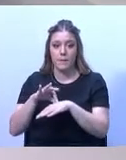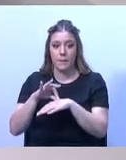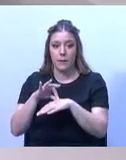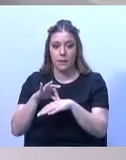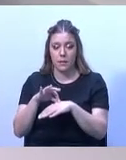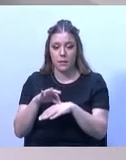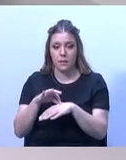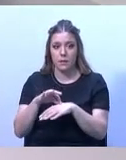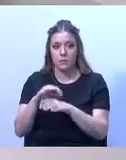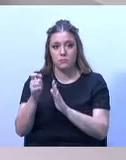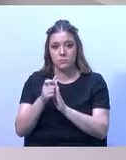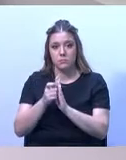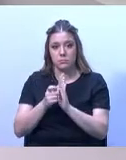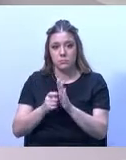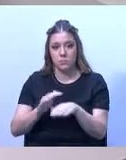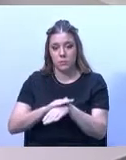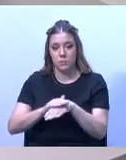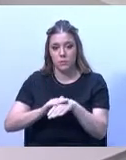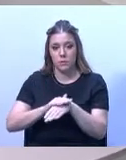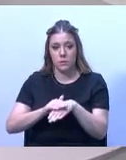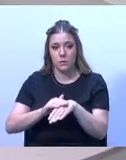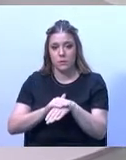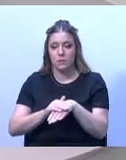em que me receitou uma pomada,